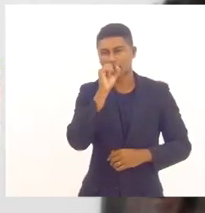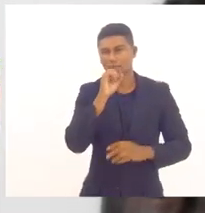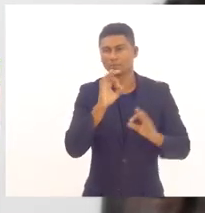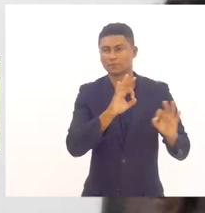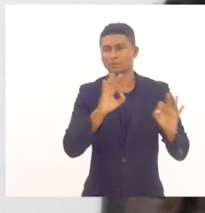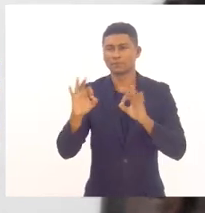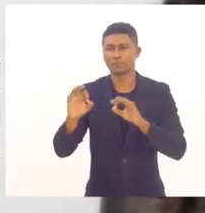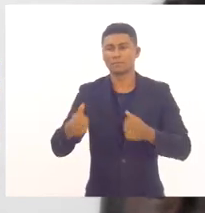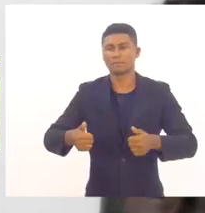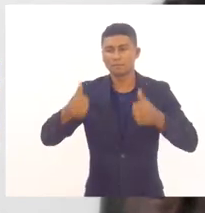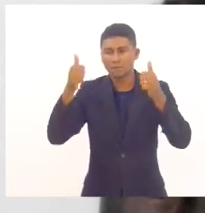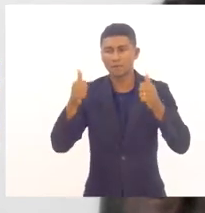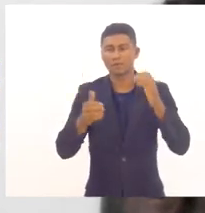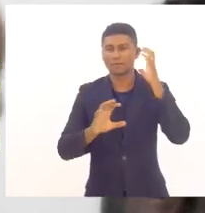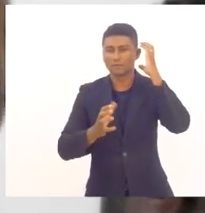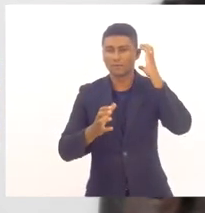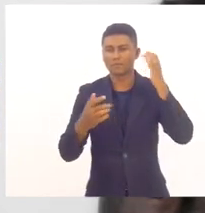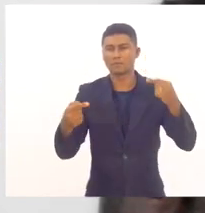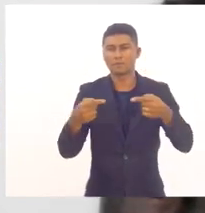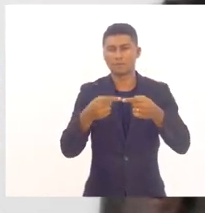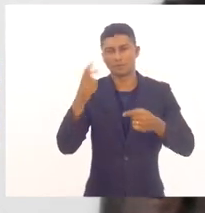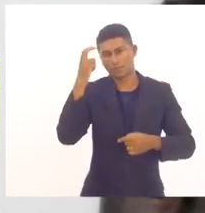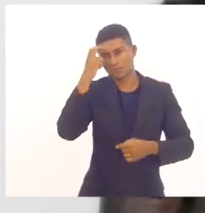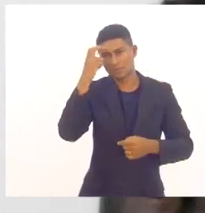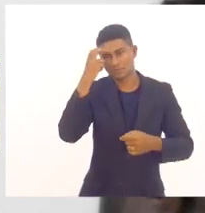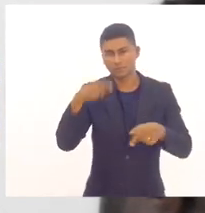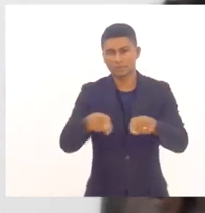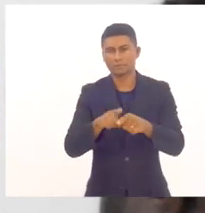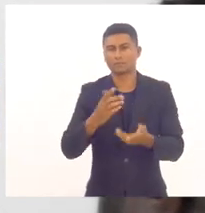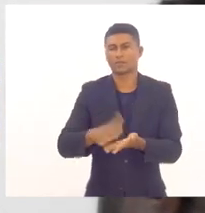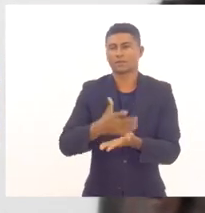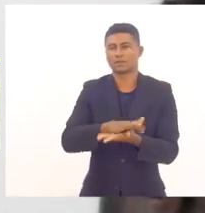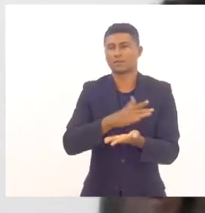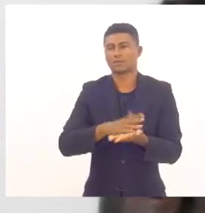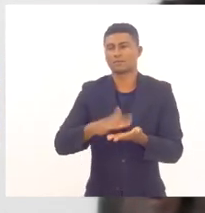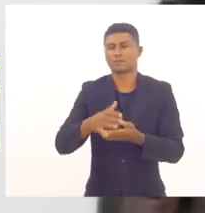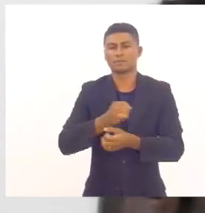eleito o melhor programa do mundo da cultura e do samba, ano de